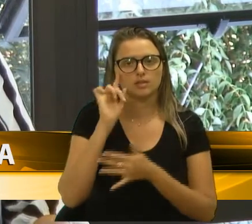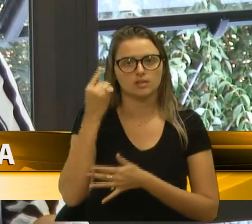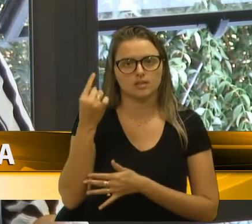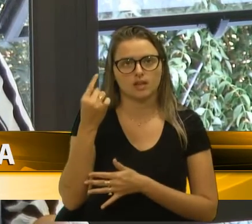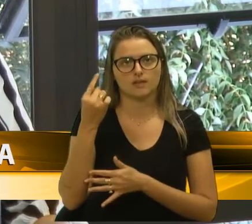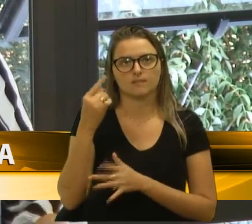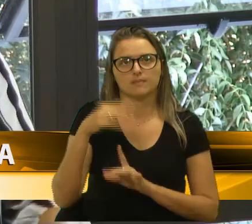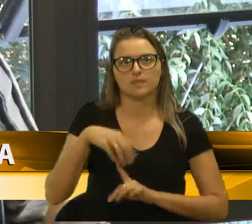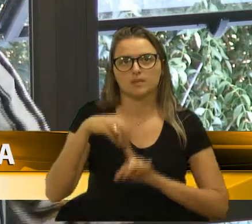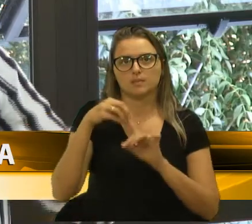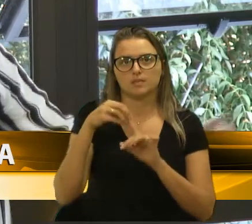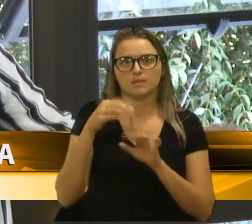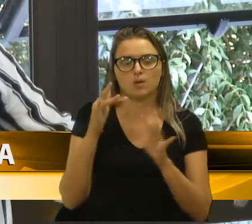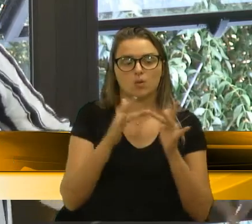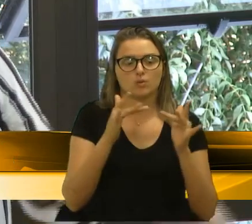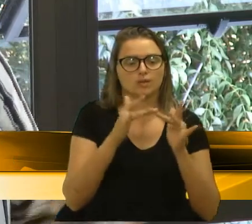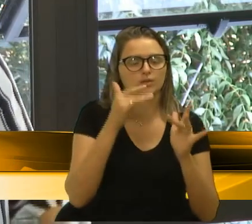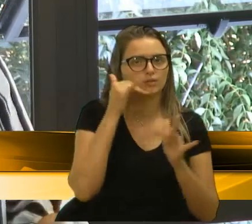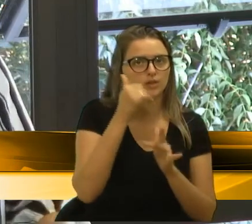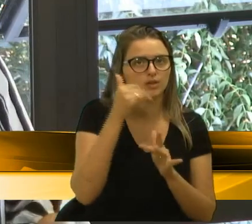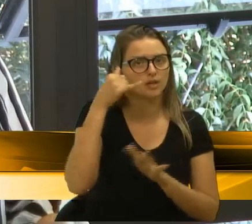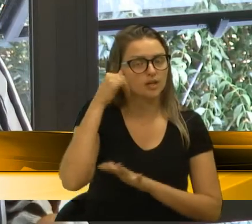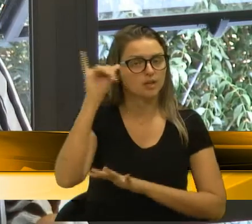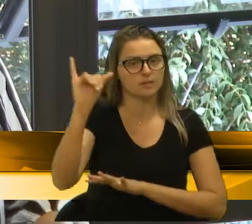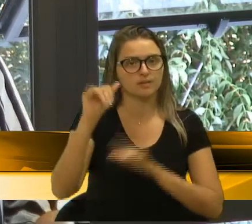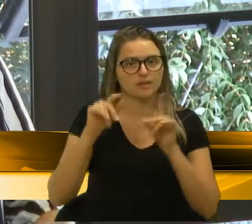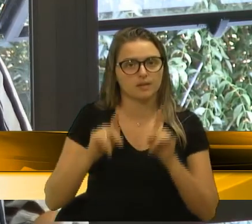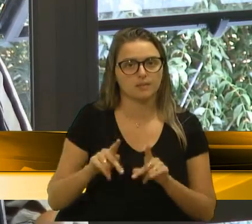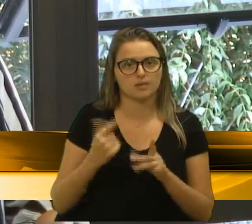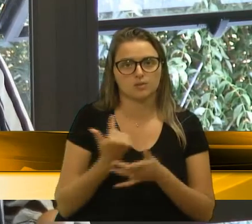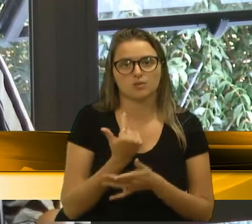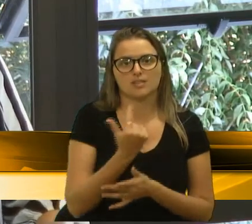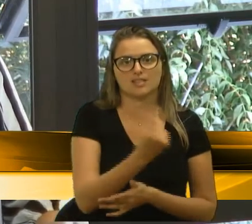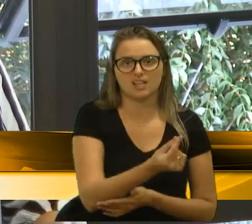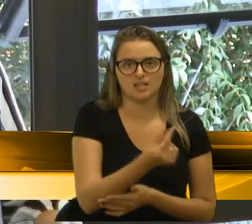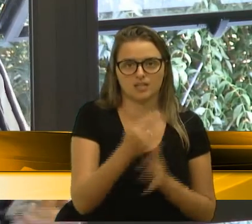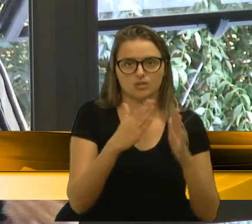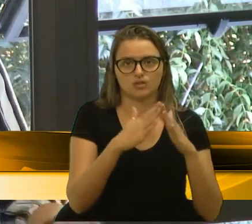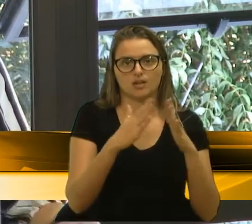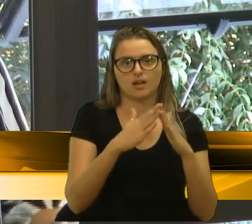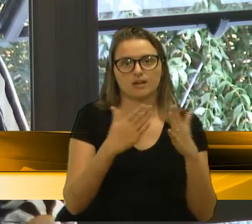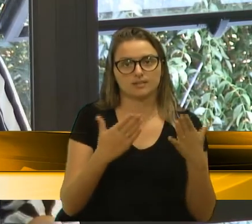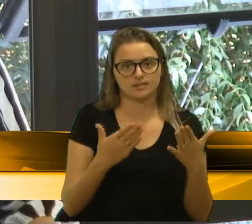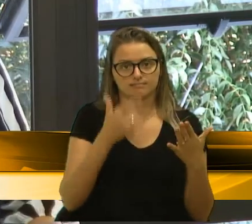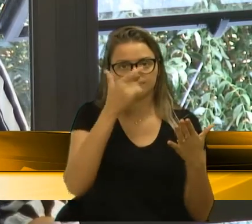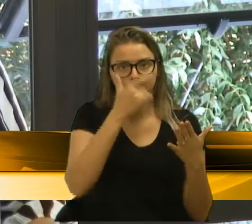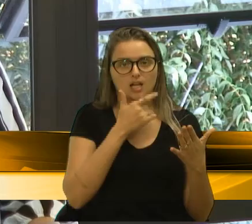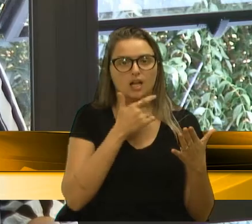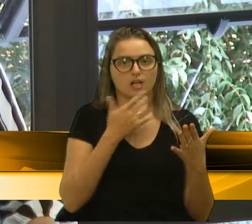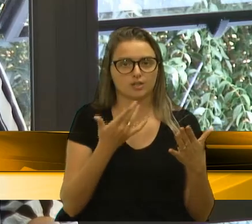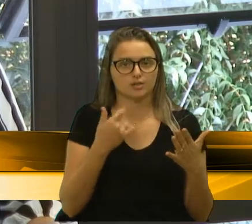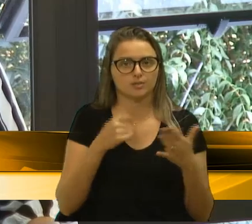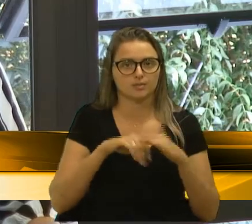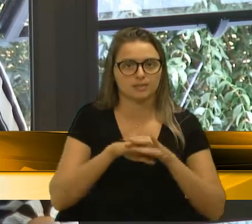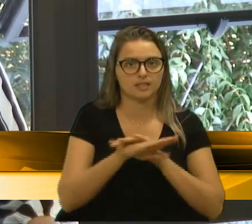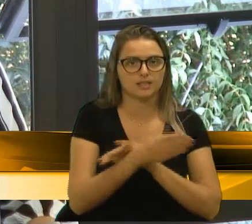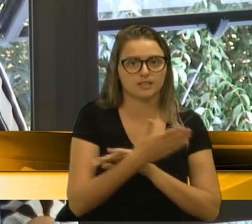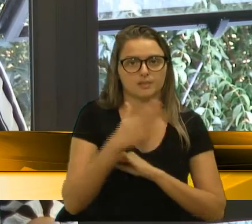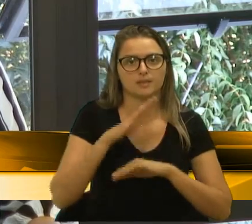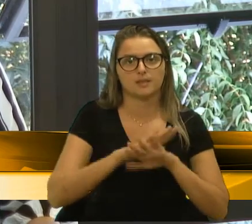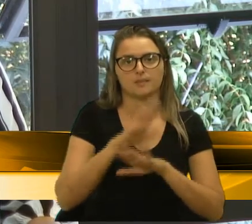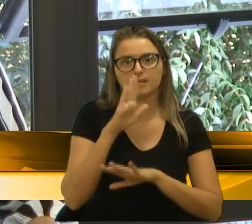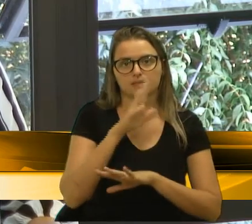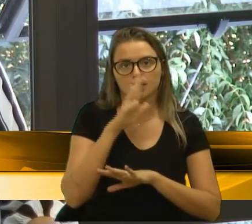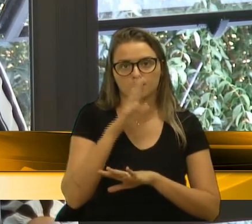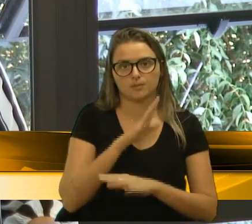acesso telefônico, para evitar que a pessoa saia de casa, deveria, né, acho que a gente teria que implementar logo. Já tem, a gente